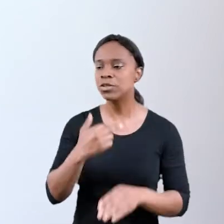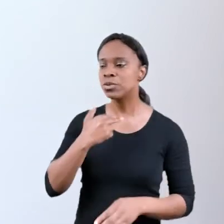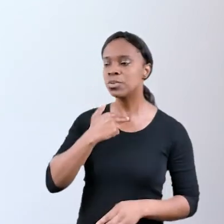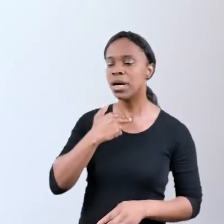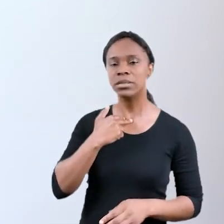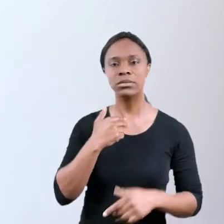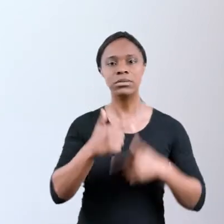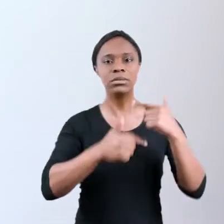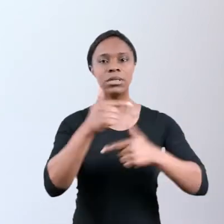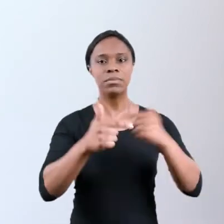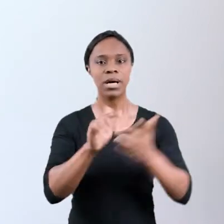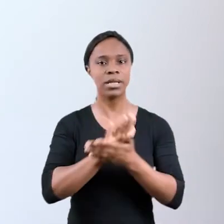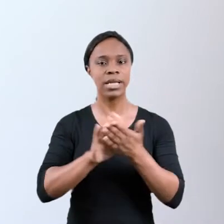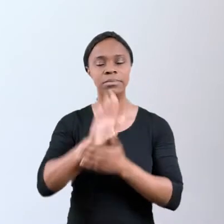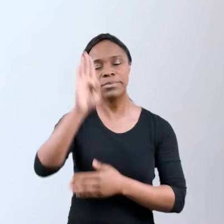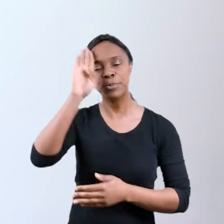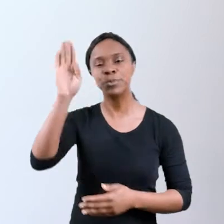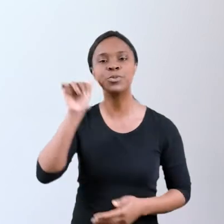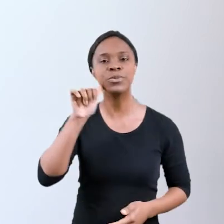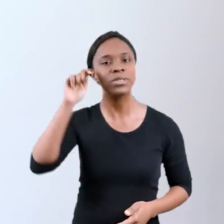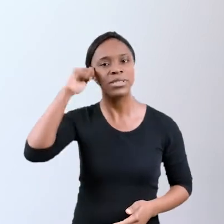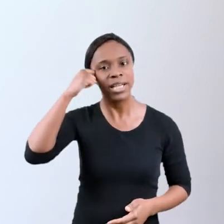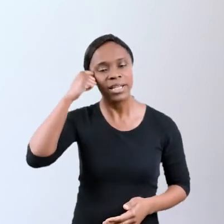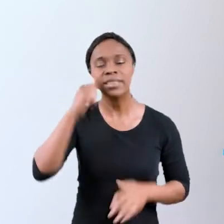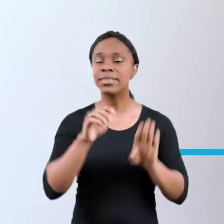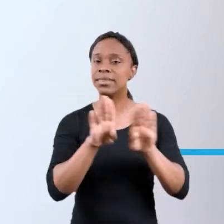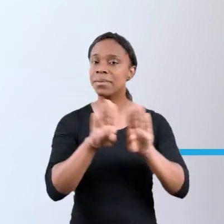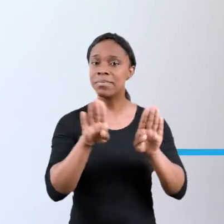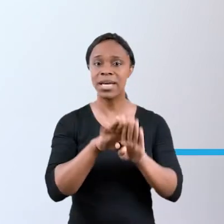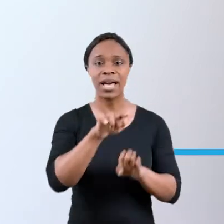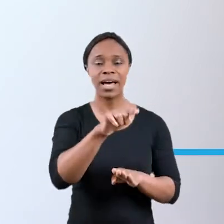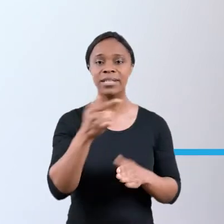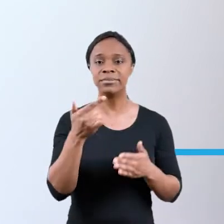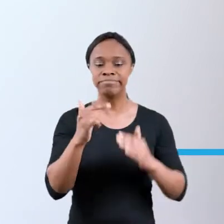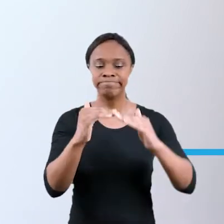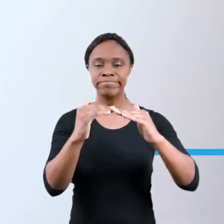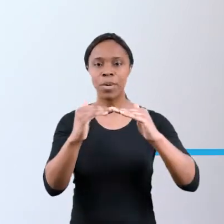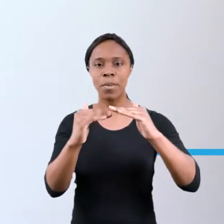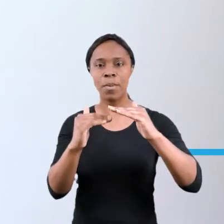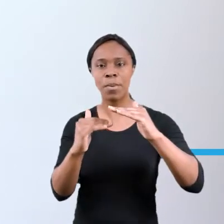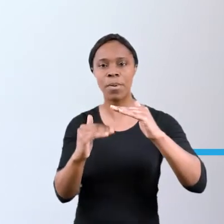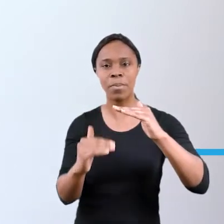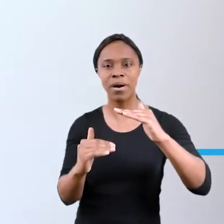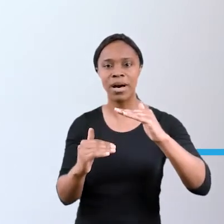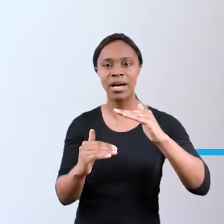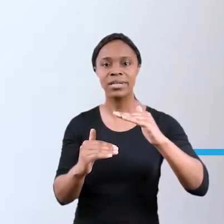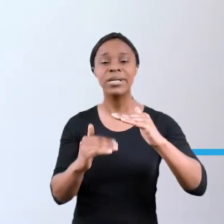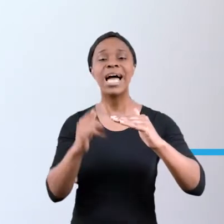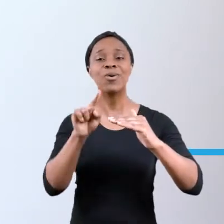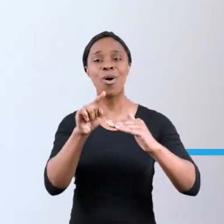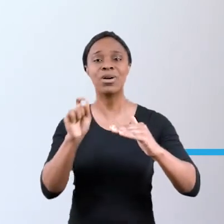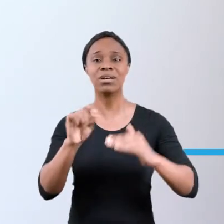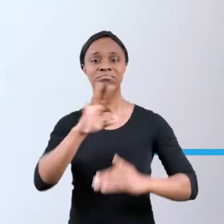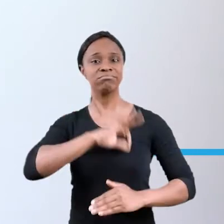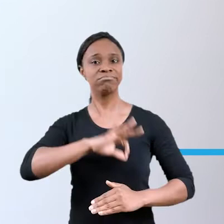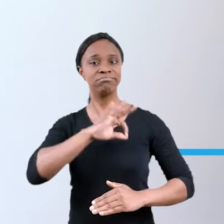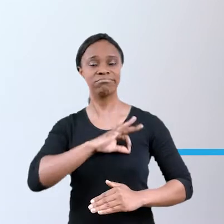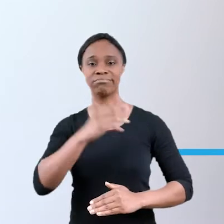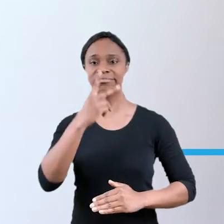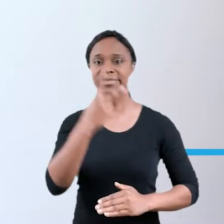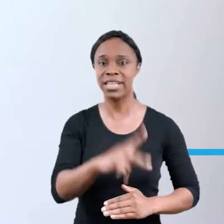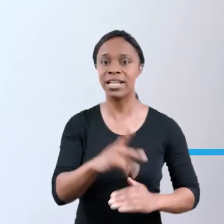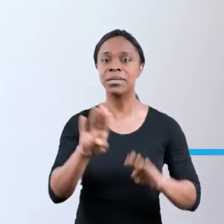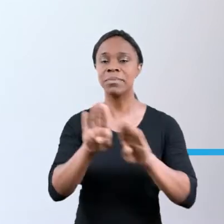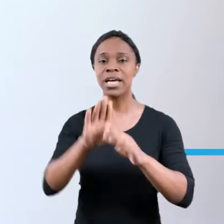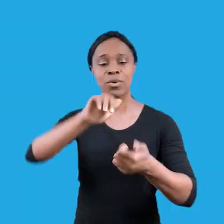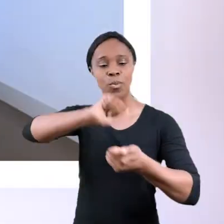mulheres, especialmente as negras, também estão em desvantagem quanto aos rendimentos, que é um dos principais indicadores da